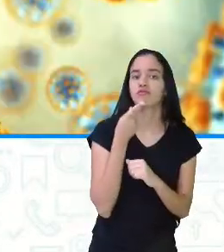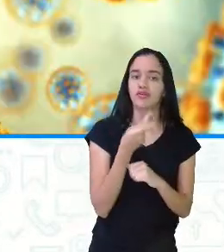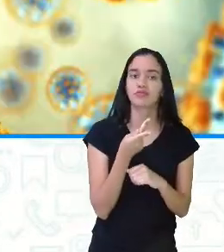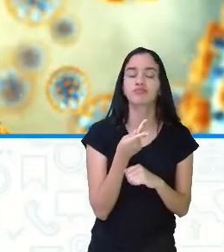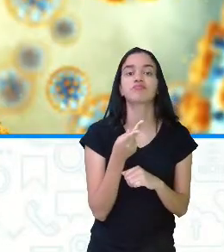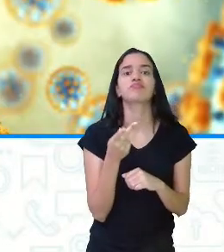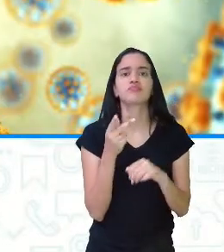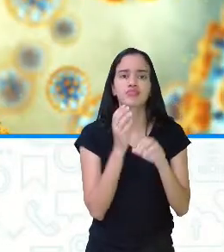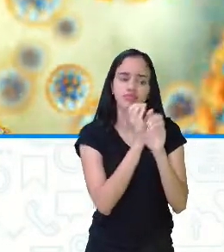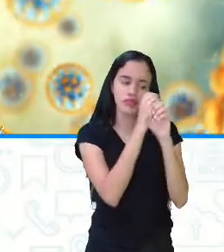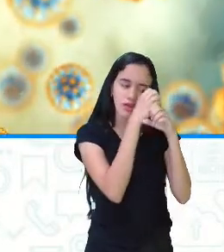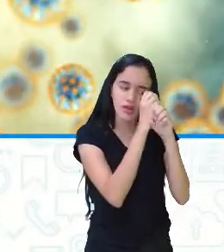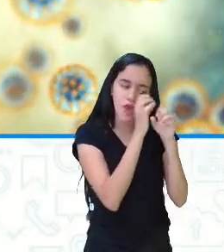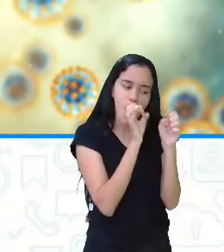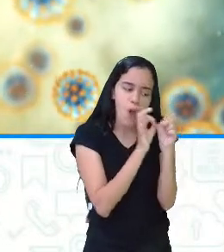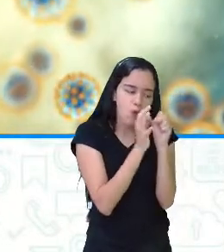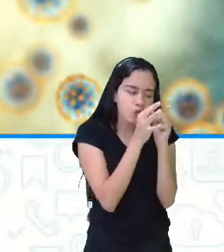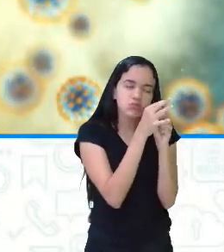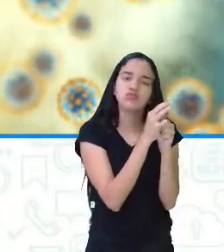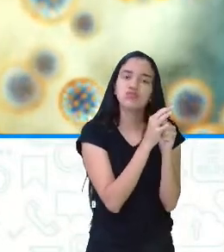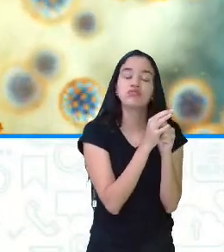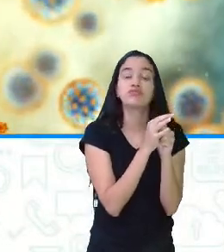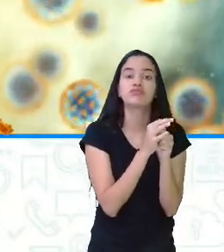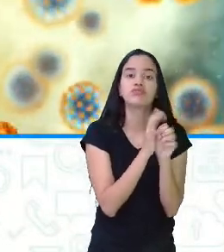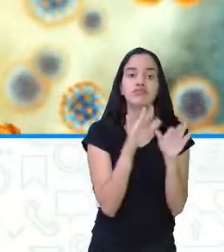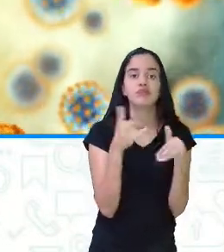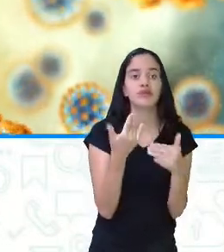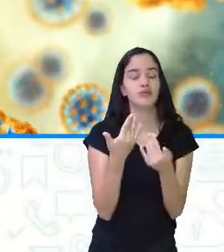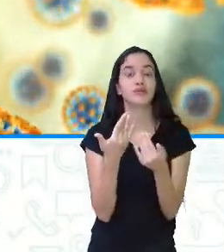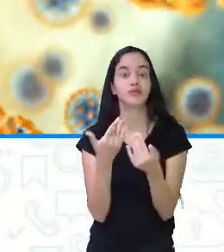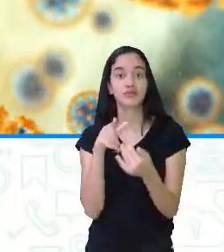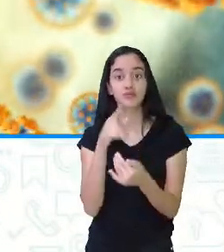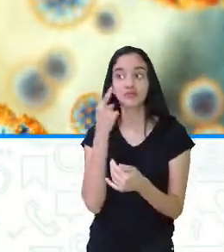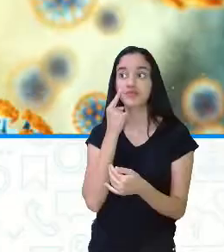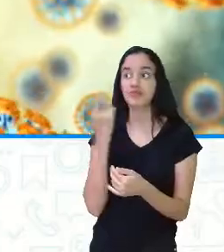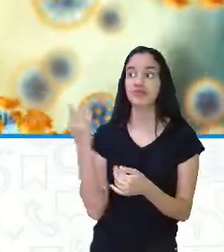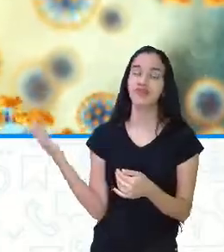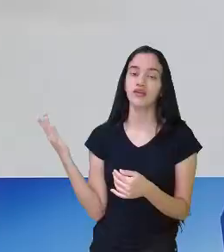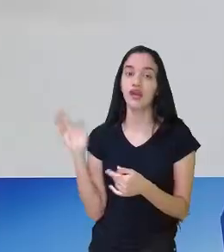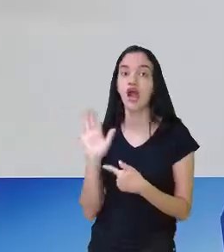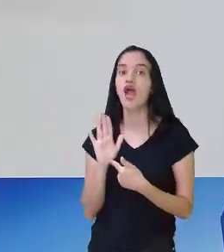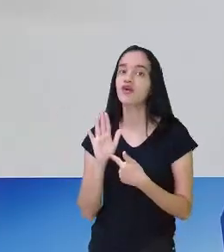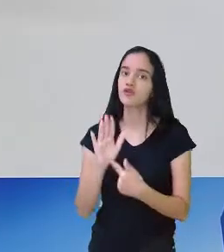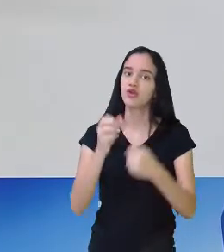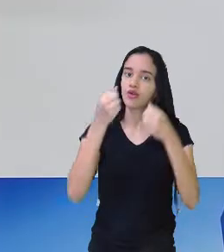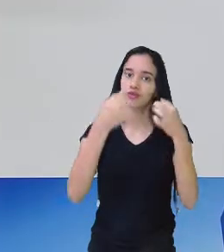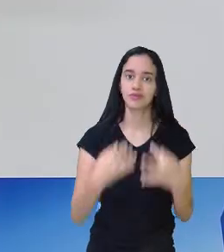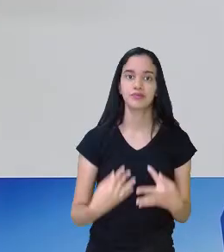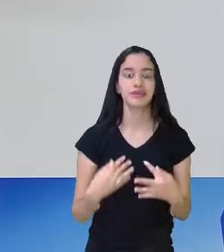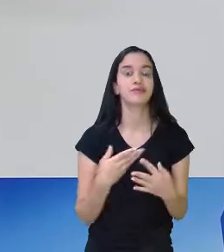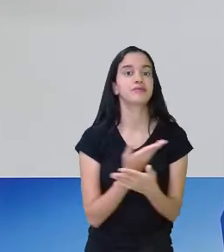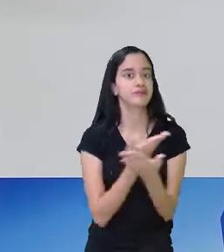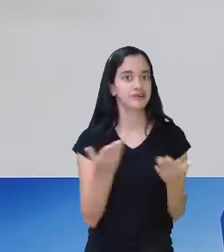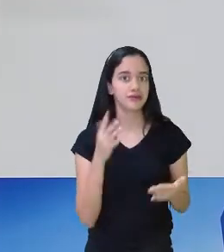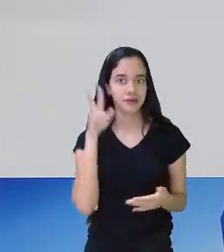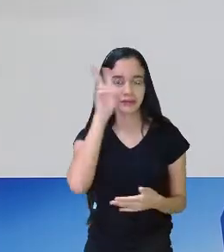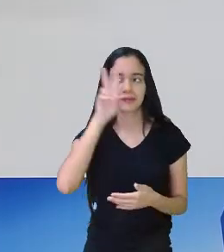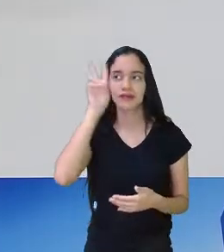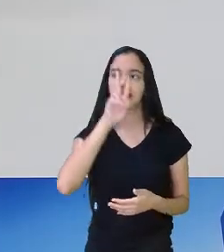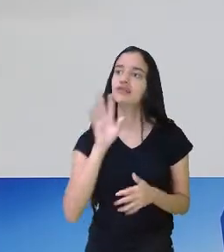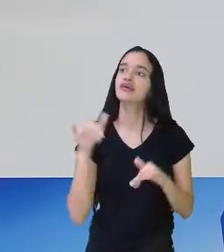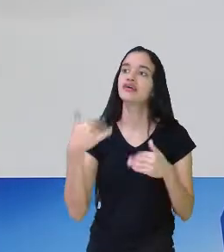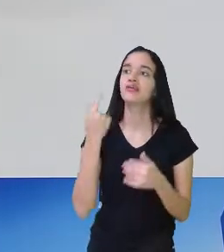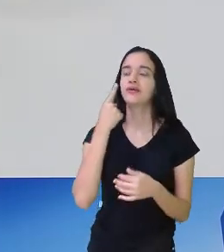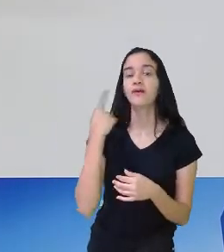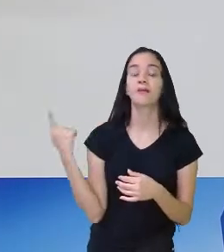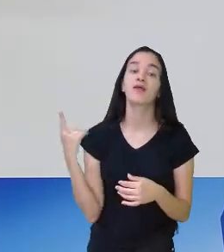micro-organismos também e que eles estão entre as primeiras formas de vida. Essa parte aqui eu já falei, não foi para vocês? Estão lembrados? Então,